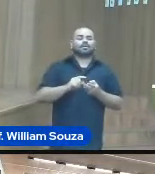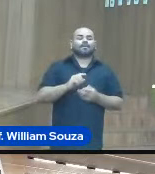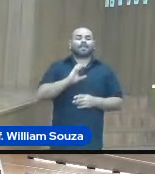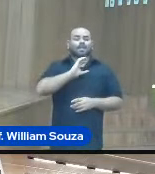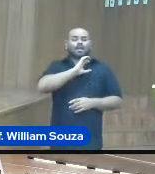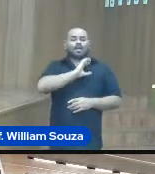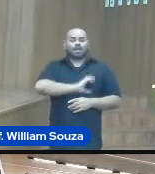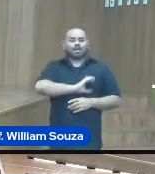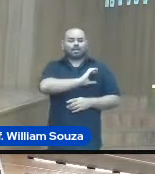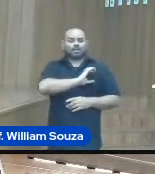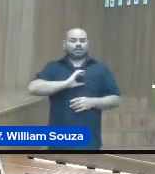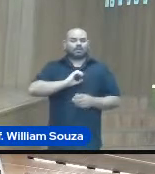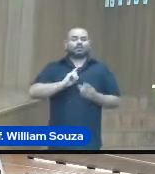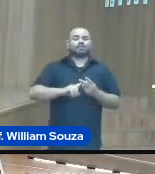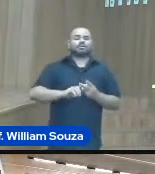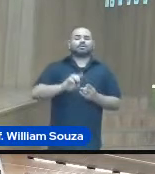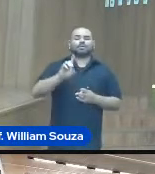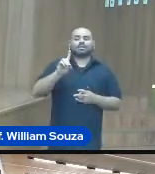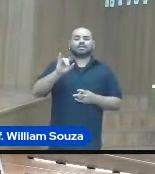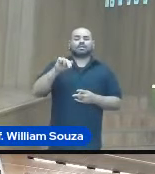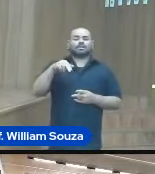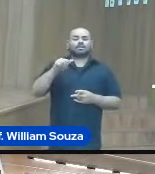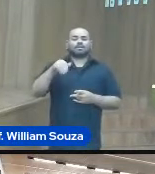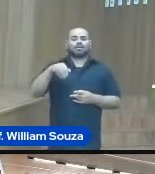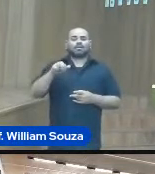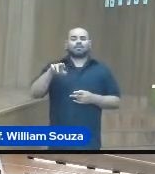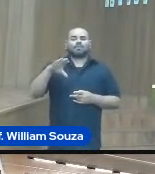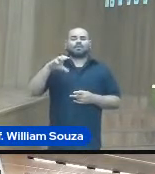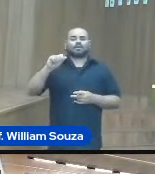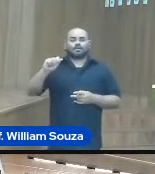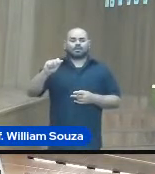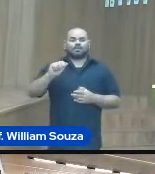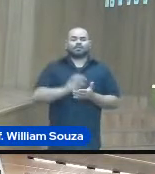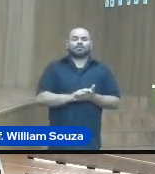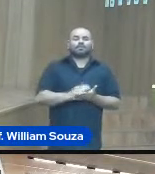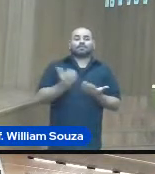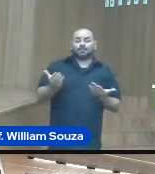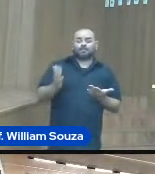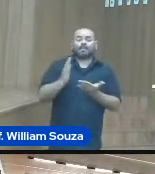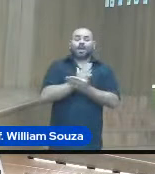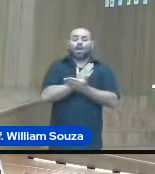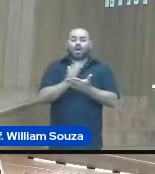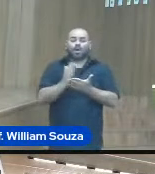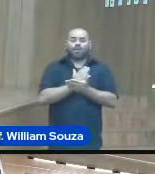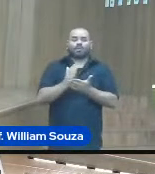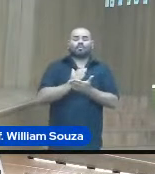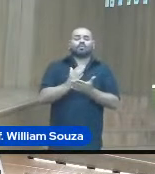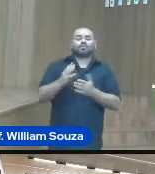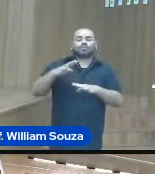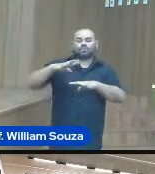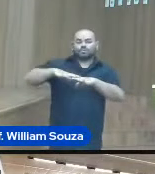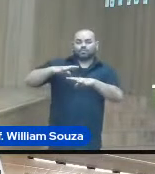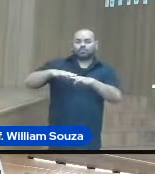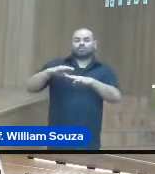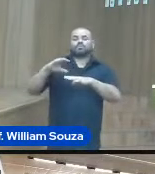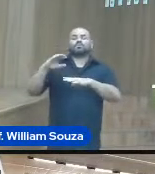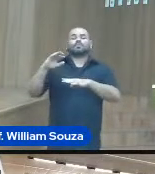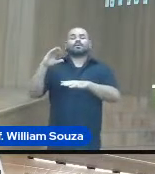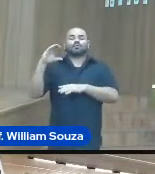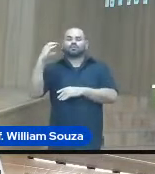Né? Então aí estão alguns dos matemáticos e físicos famosos. Foram dezenas,